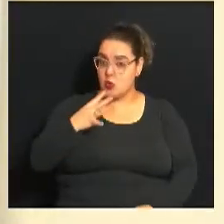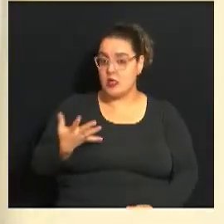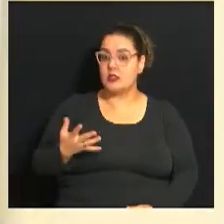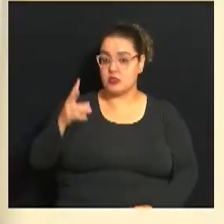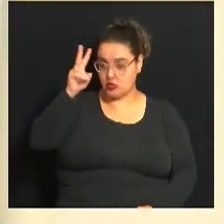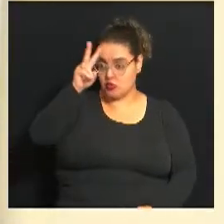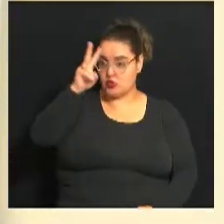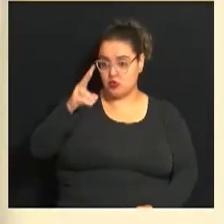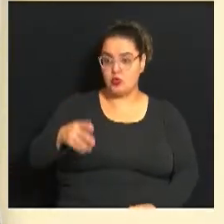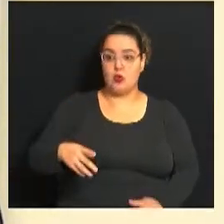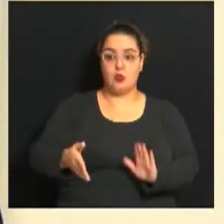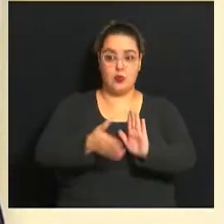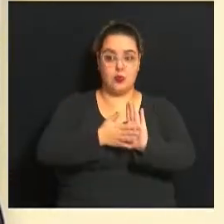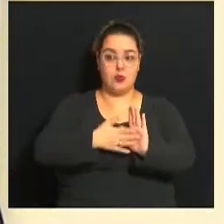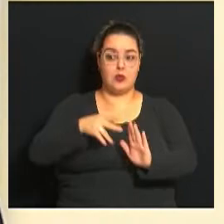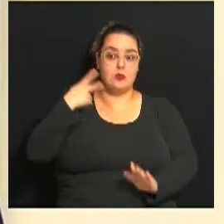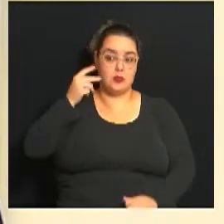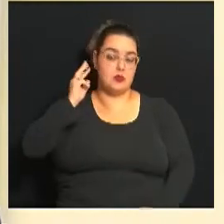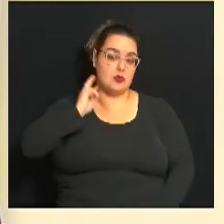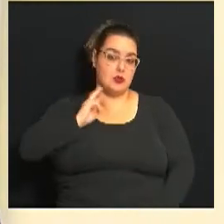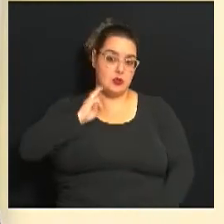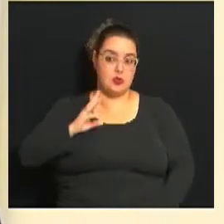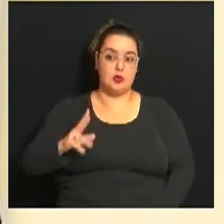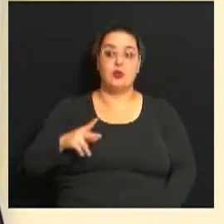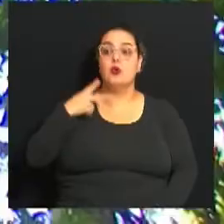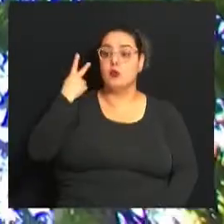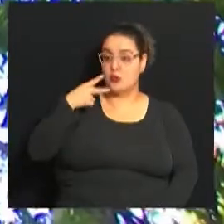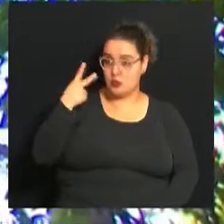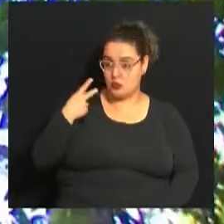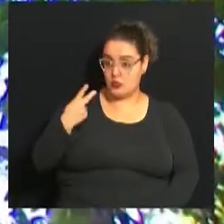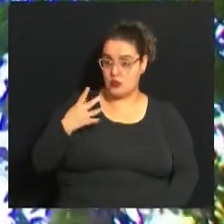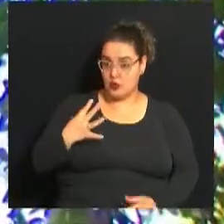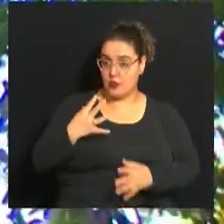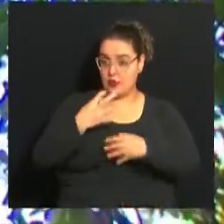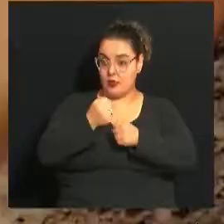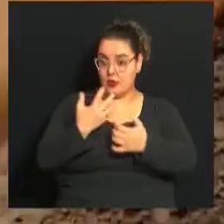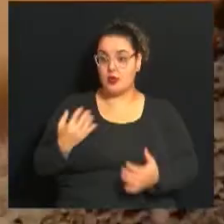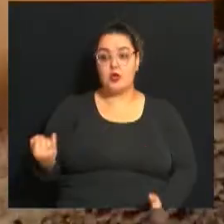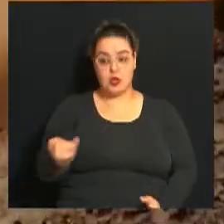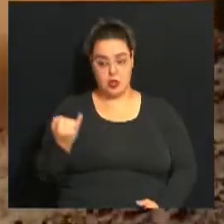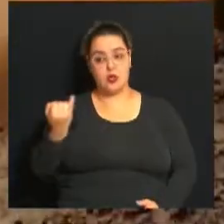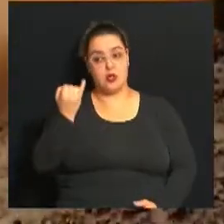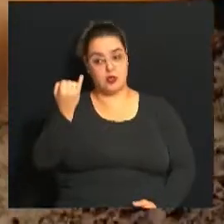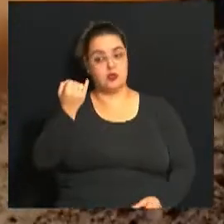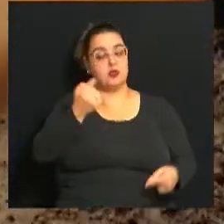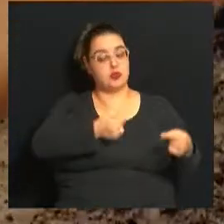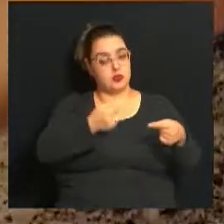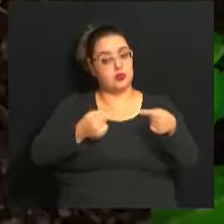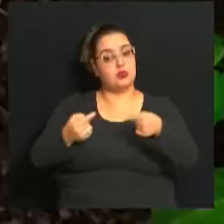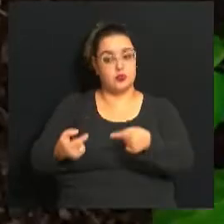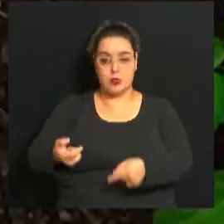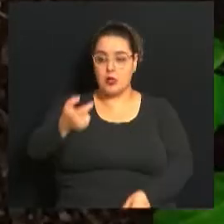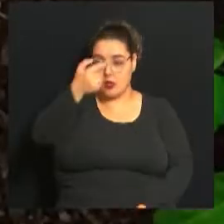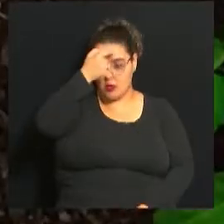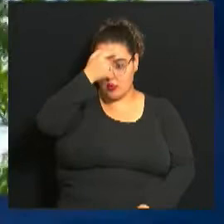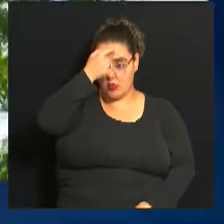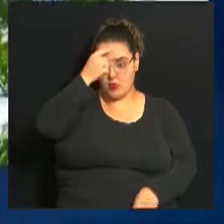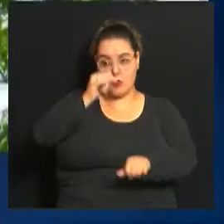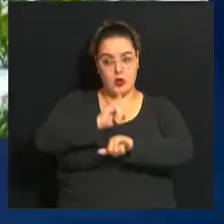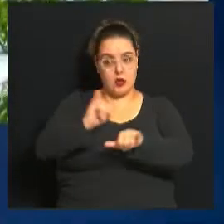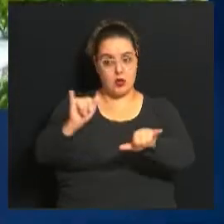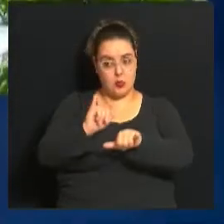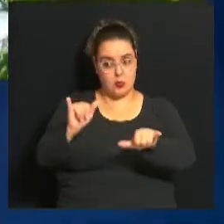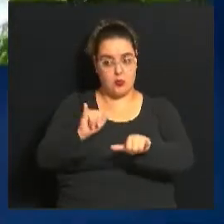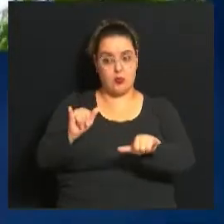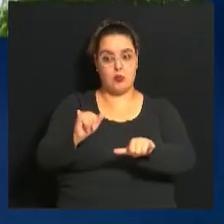vereador Cecílio Santos. O parlamentar reforça que é importante discutir sobre a conscientização com uma leitura